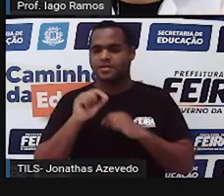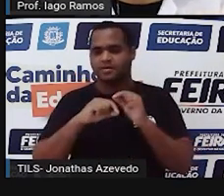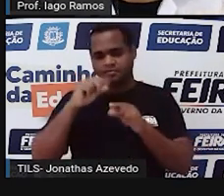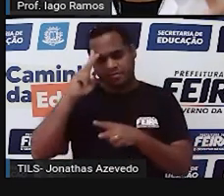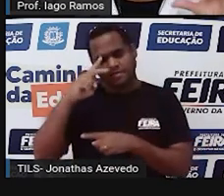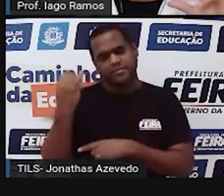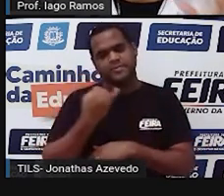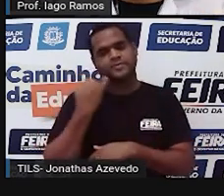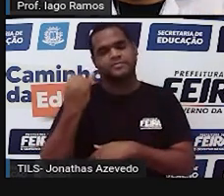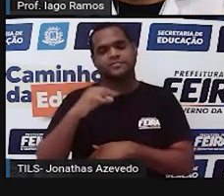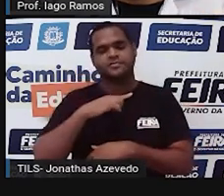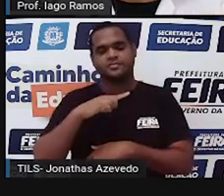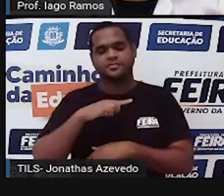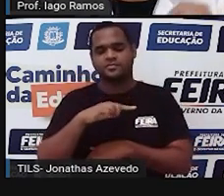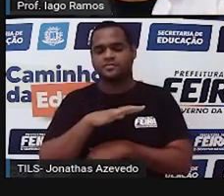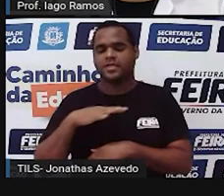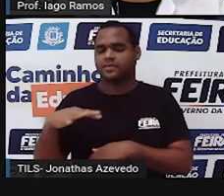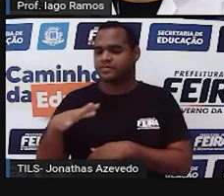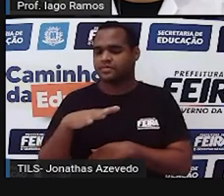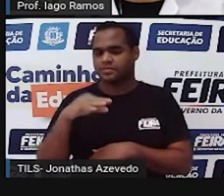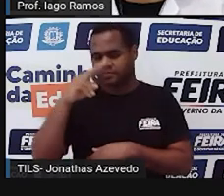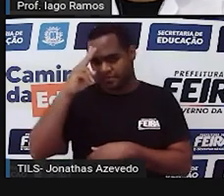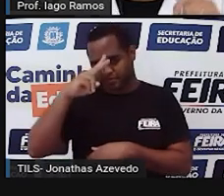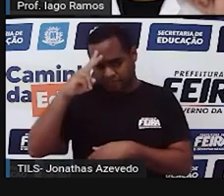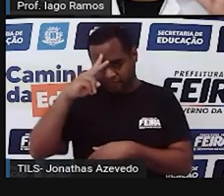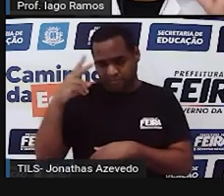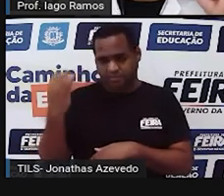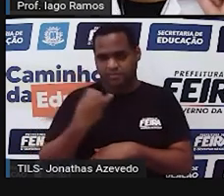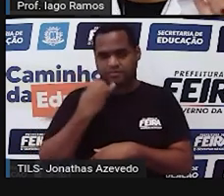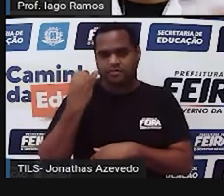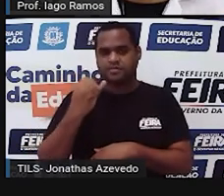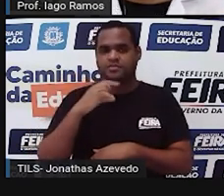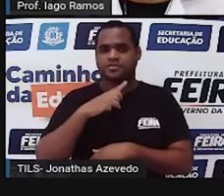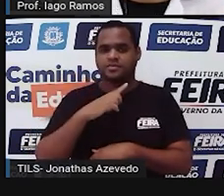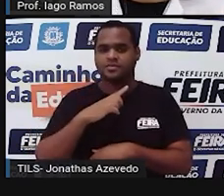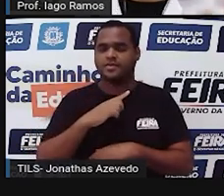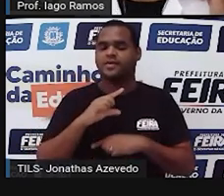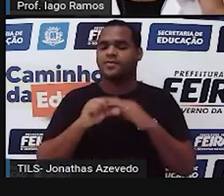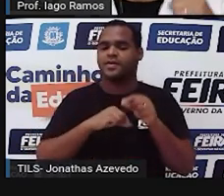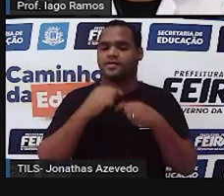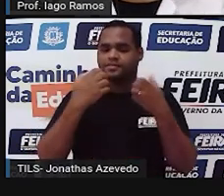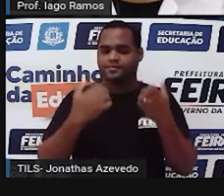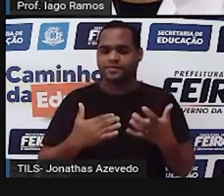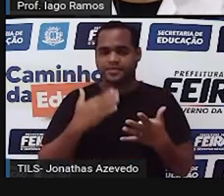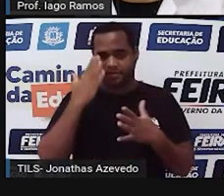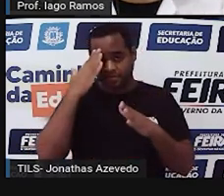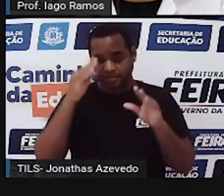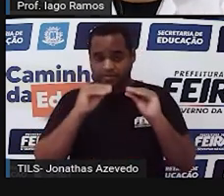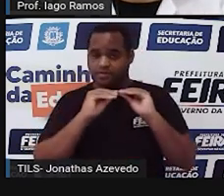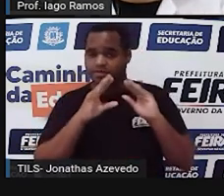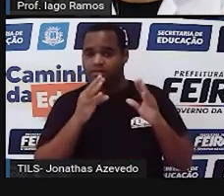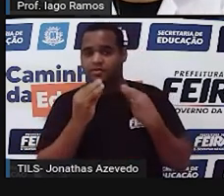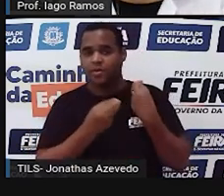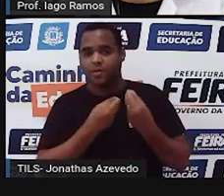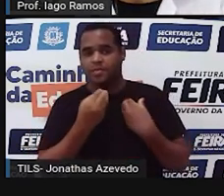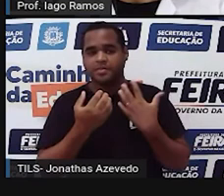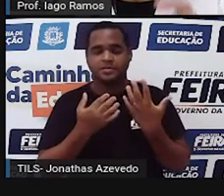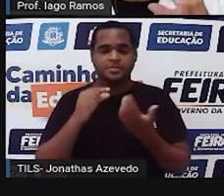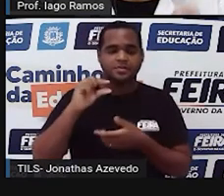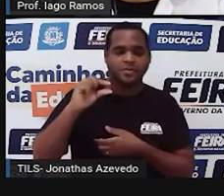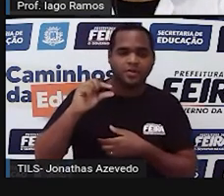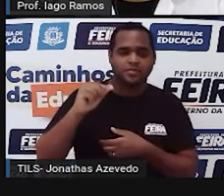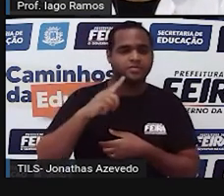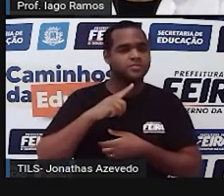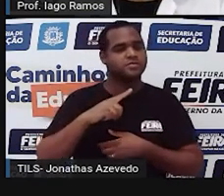dessa aula e nessa lembrança é que você vai perceber onde é que você entendeu mais ou onde é que você entendeu mesmo